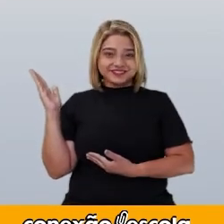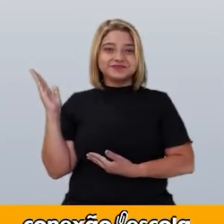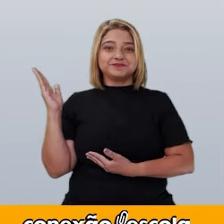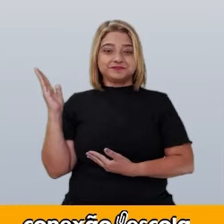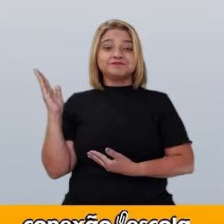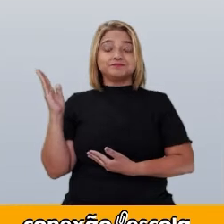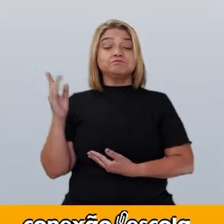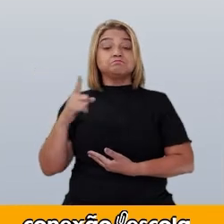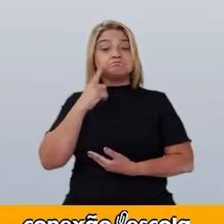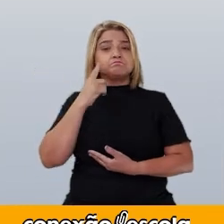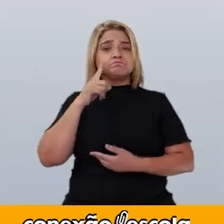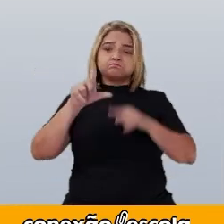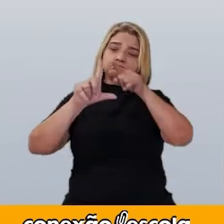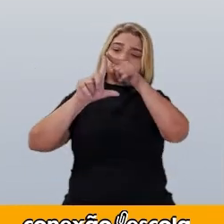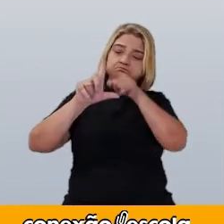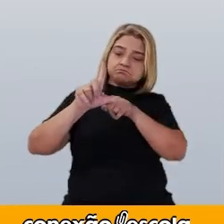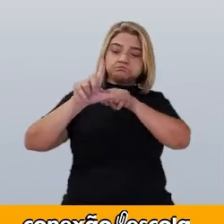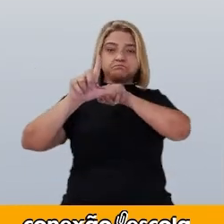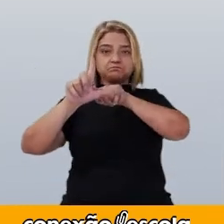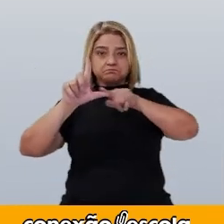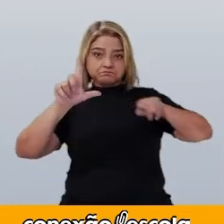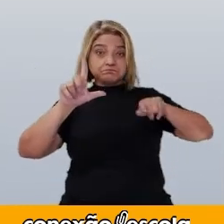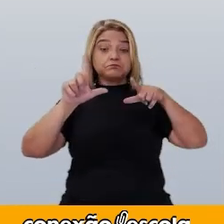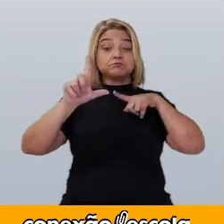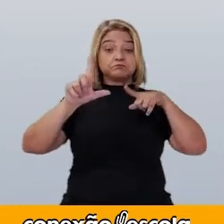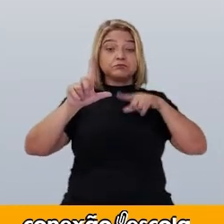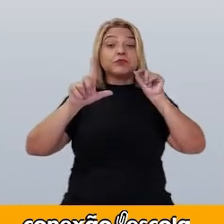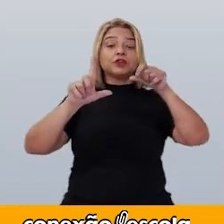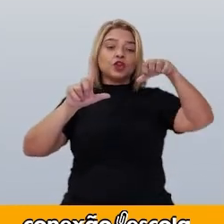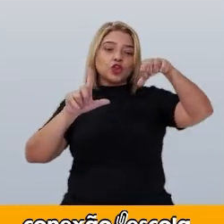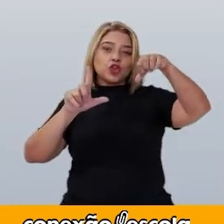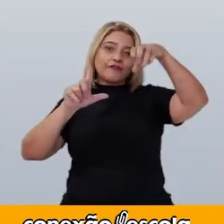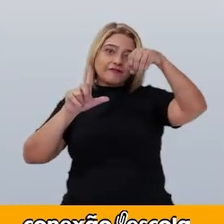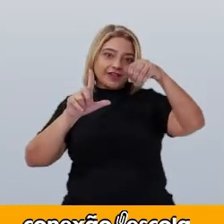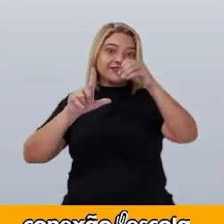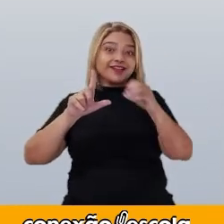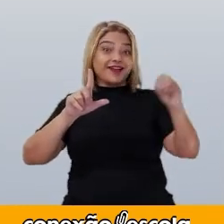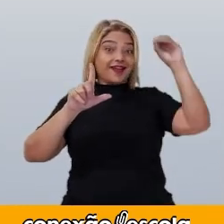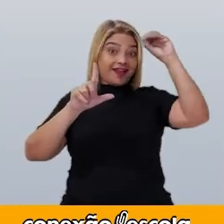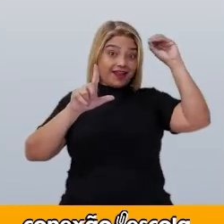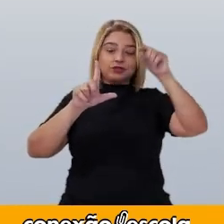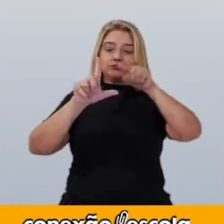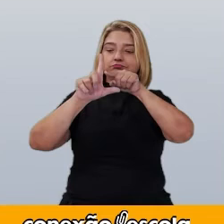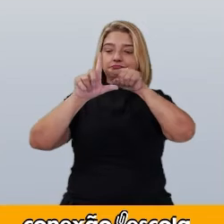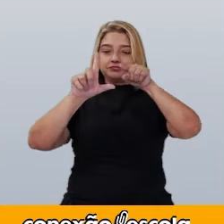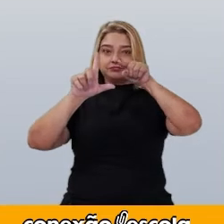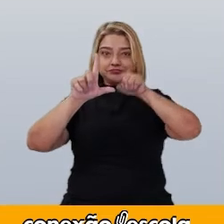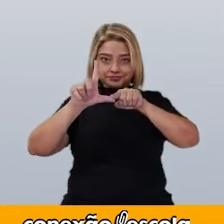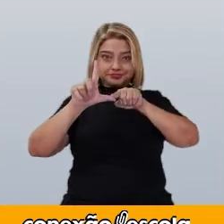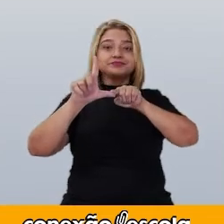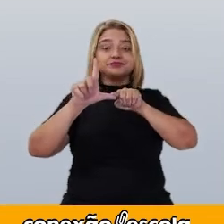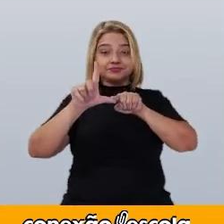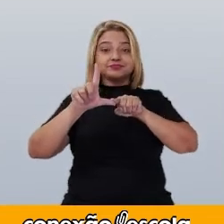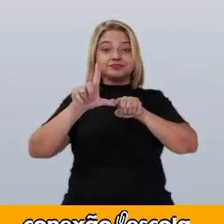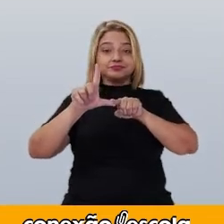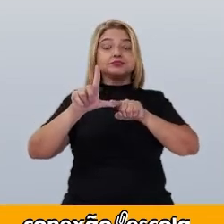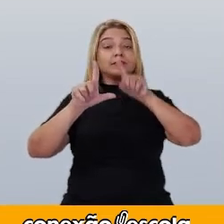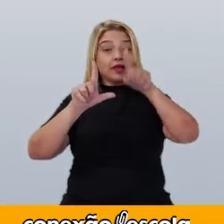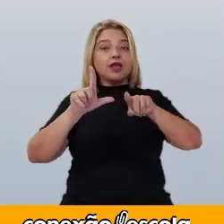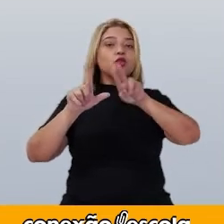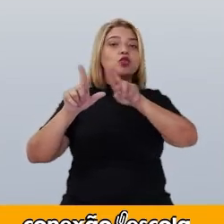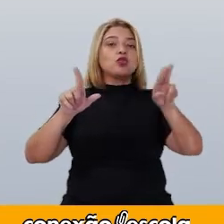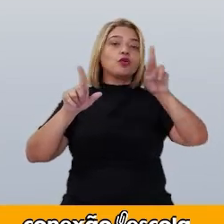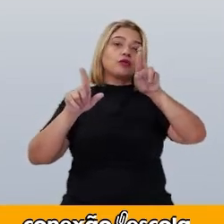Olha só, nesse caso eu tenho um ângulo de 90 graus. É também chamado de